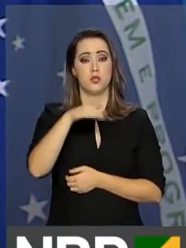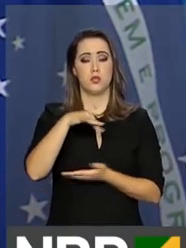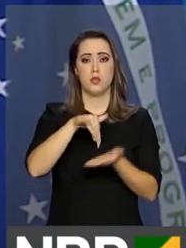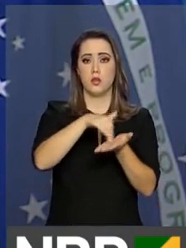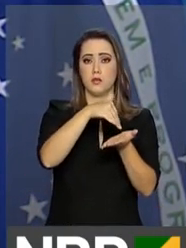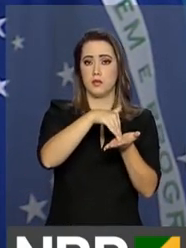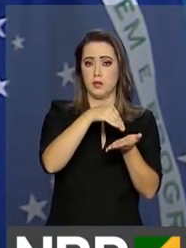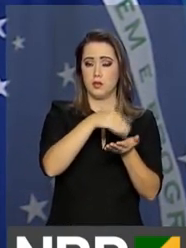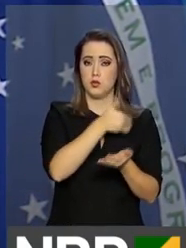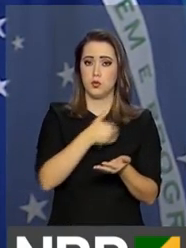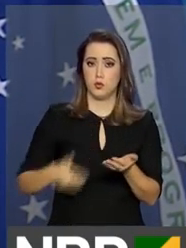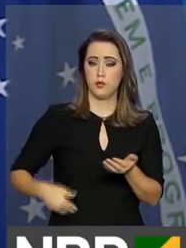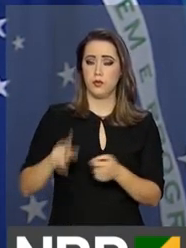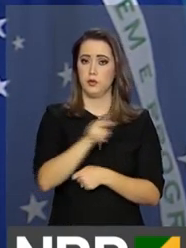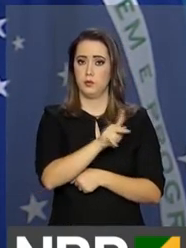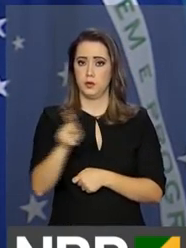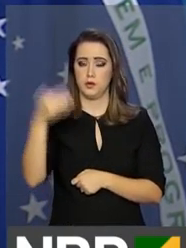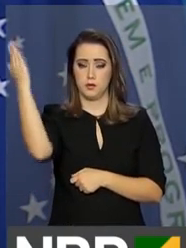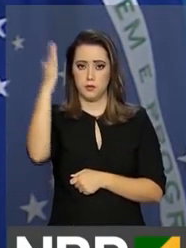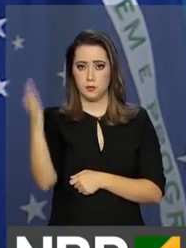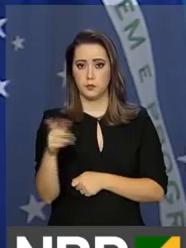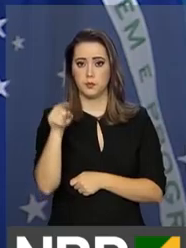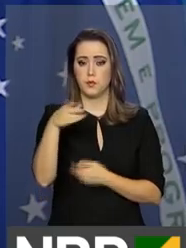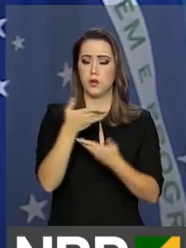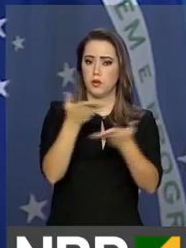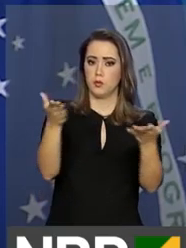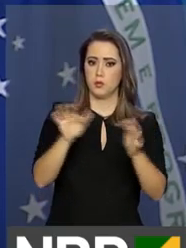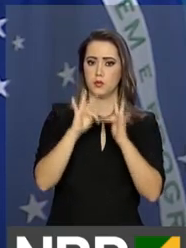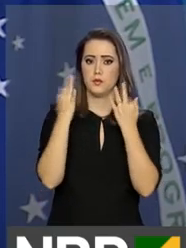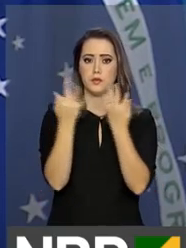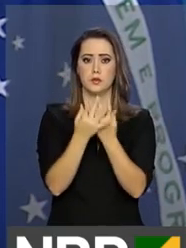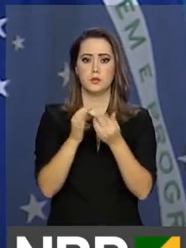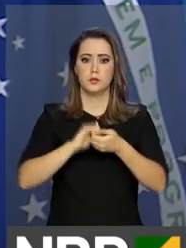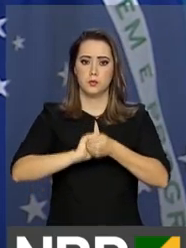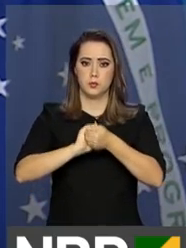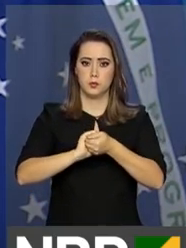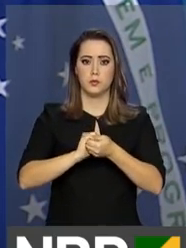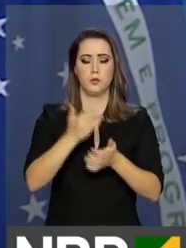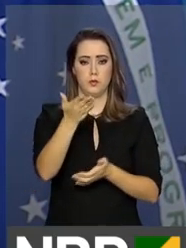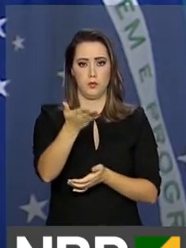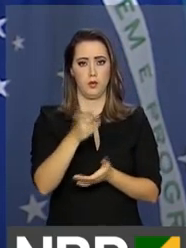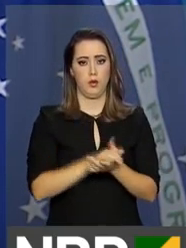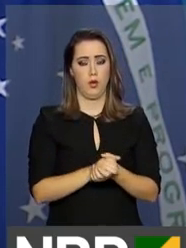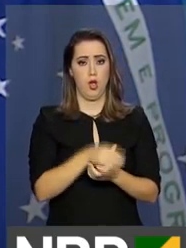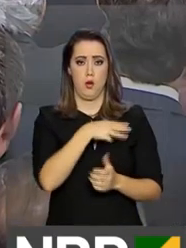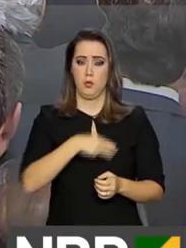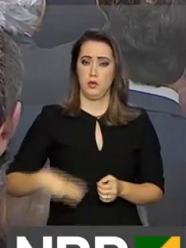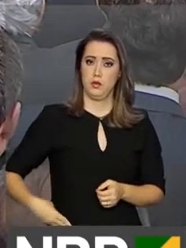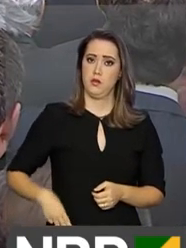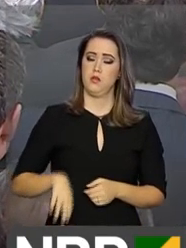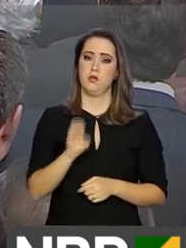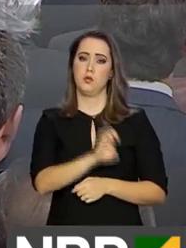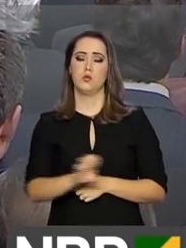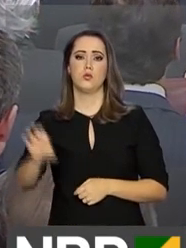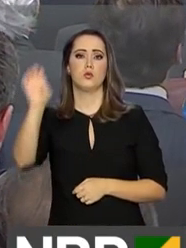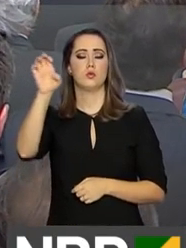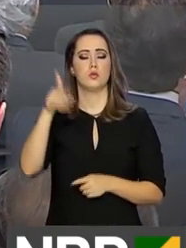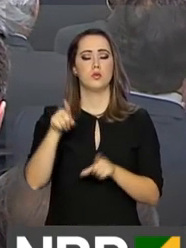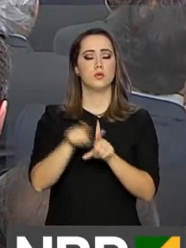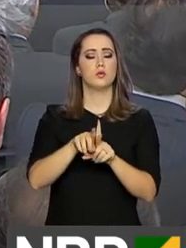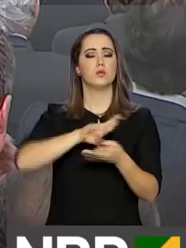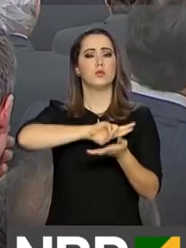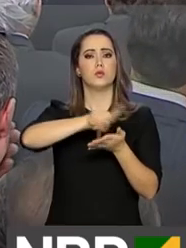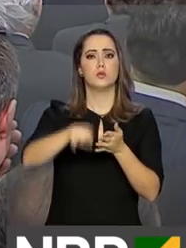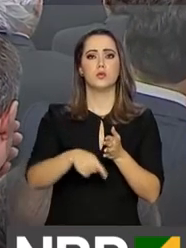Governo, da Presidência, e seus familiares. Os ministros de Estado, Eliseu Padilha, Torquato Jardim,